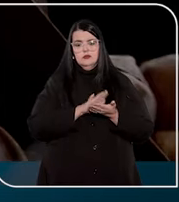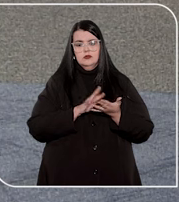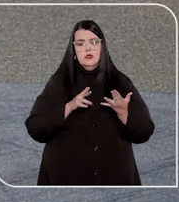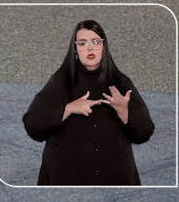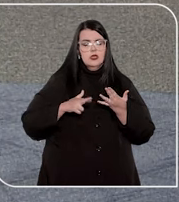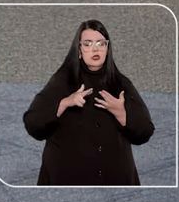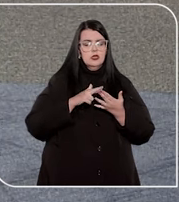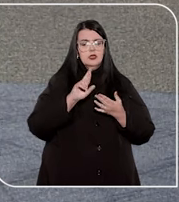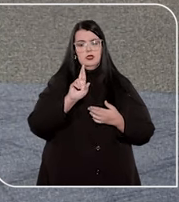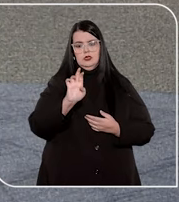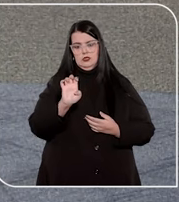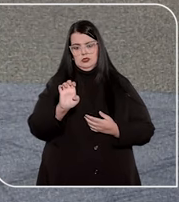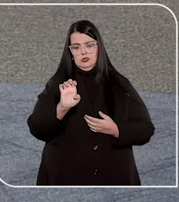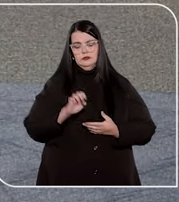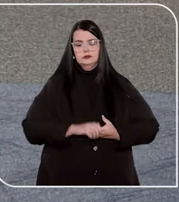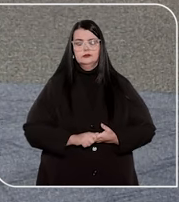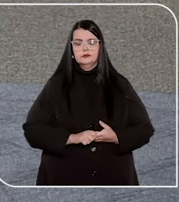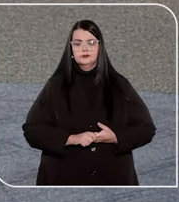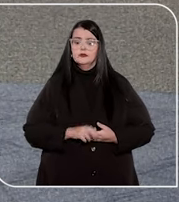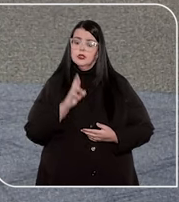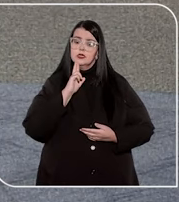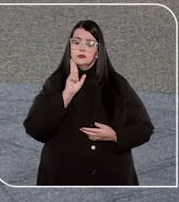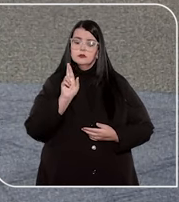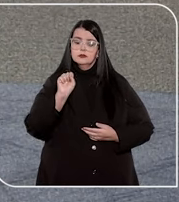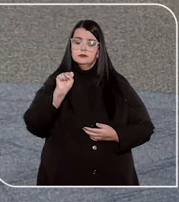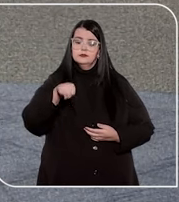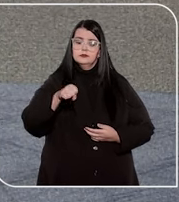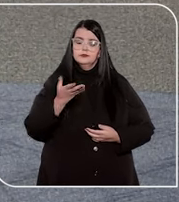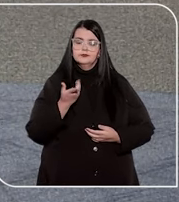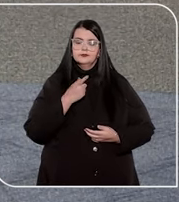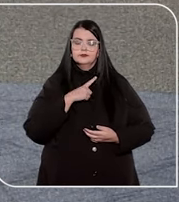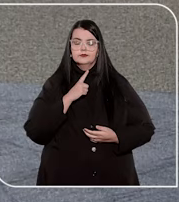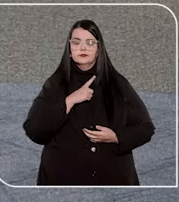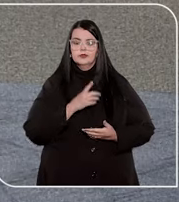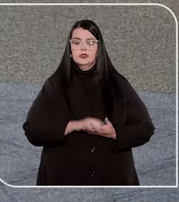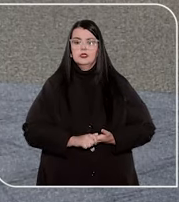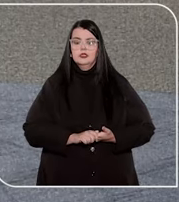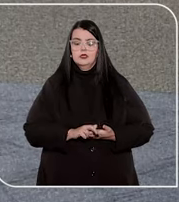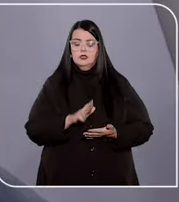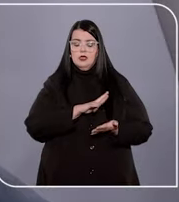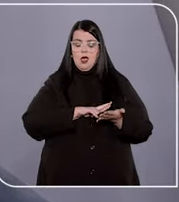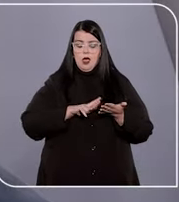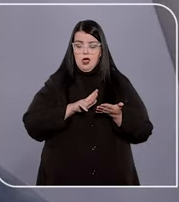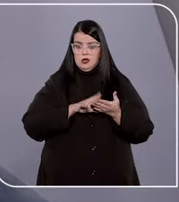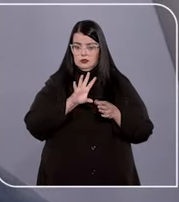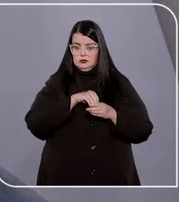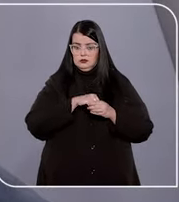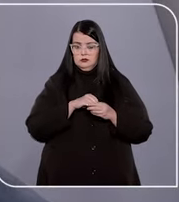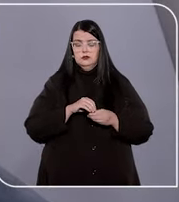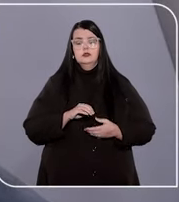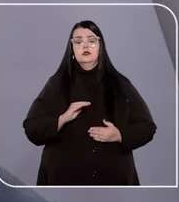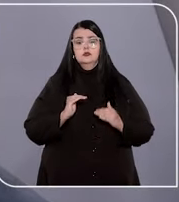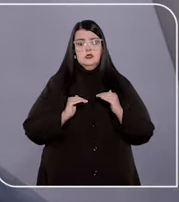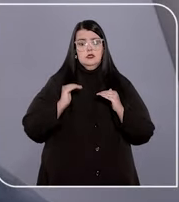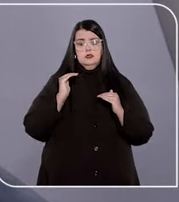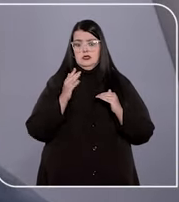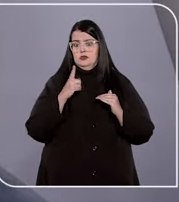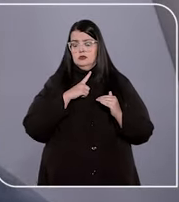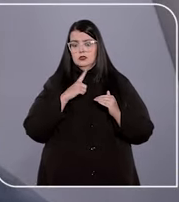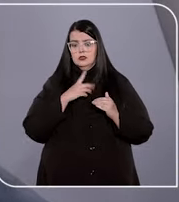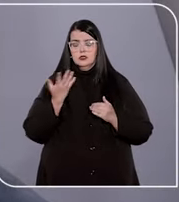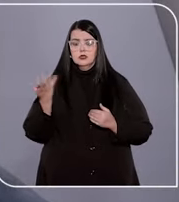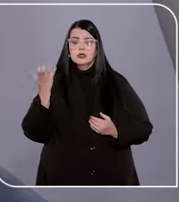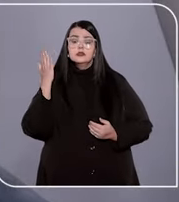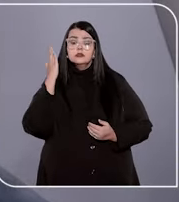extraordinário. Respondeu sim, doutor Denis. E aproveitando, já que você falou aí do agravo em recurso extraordinário, não posso me conter, eu já quero